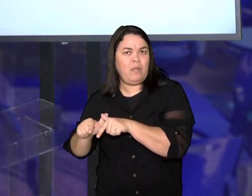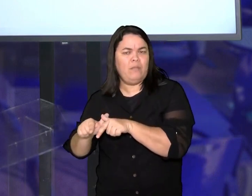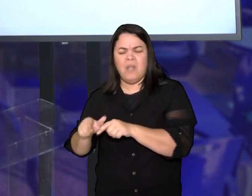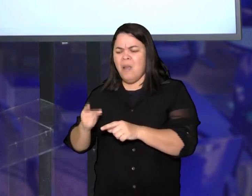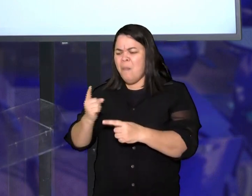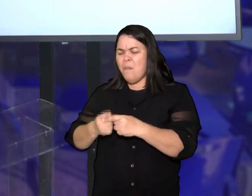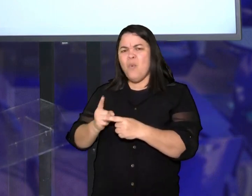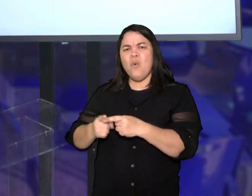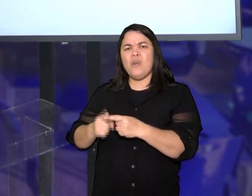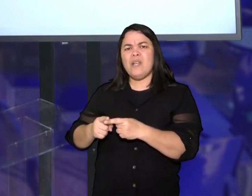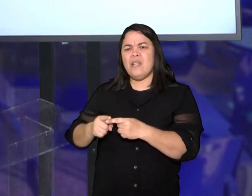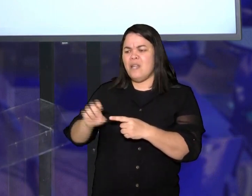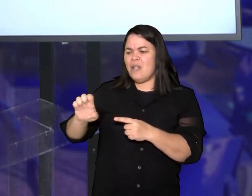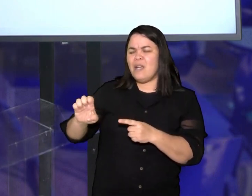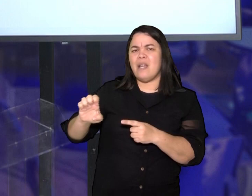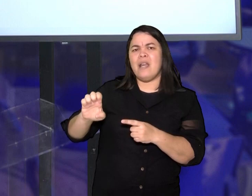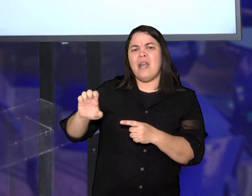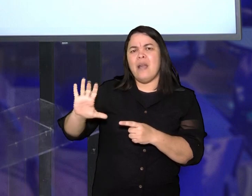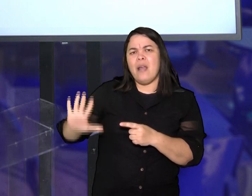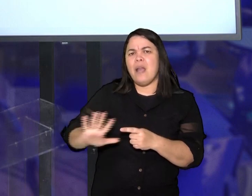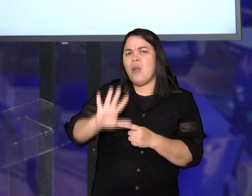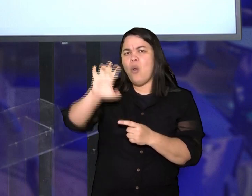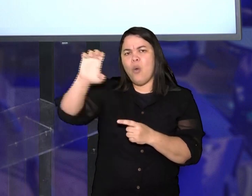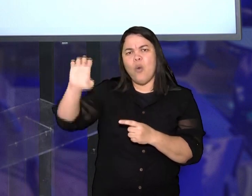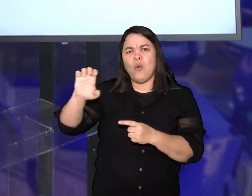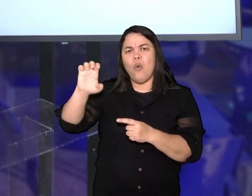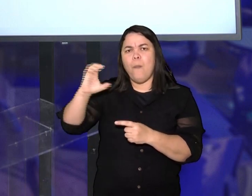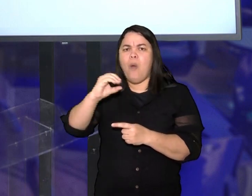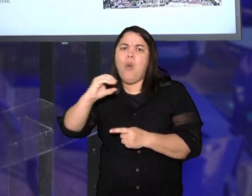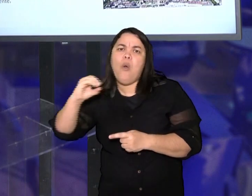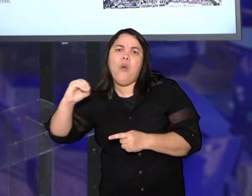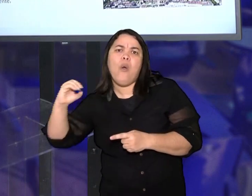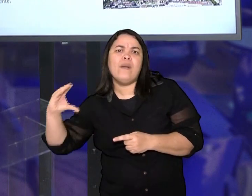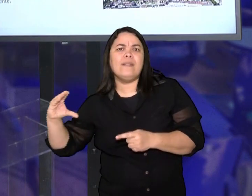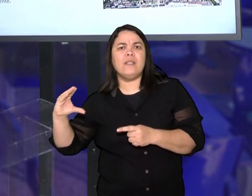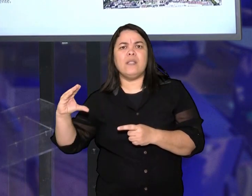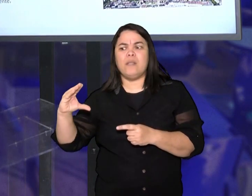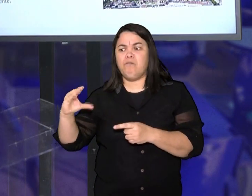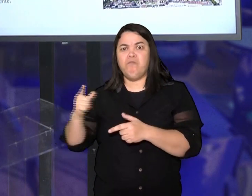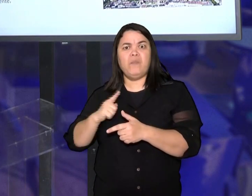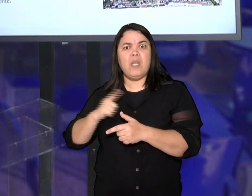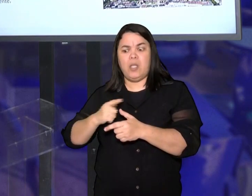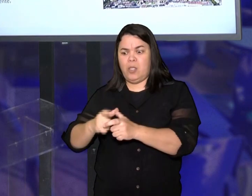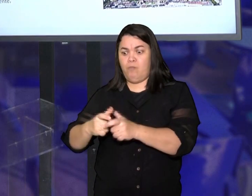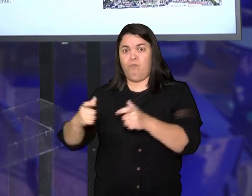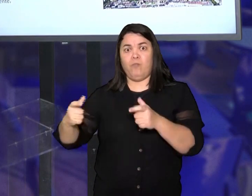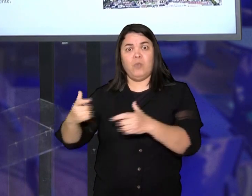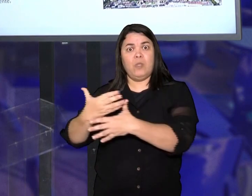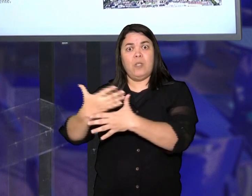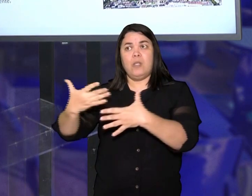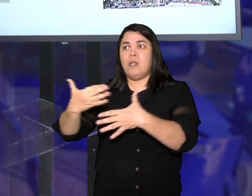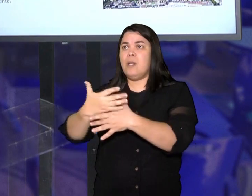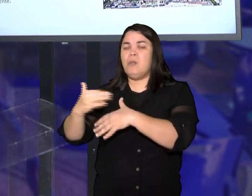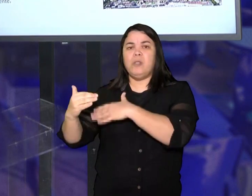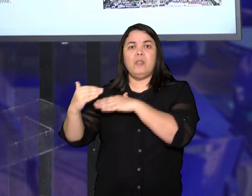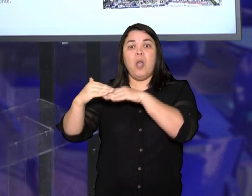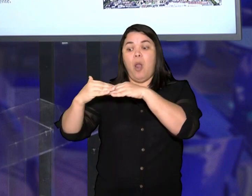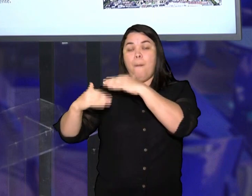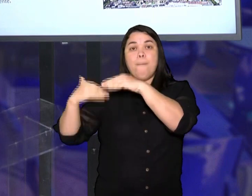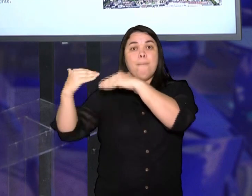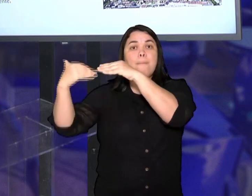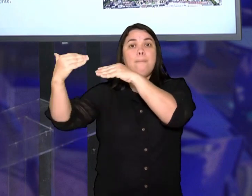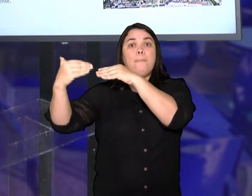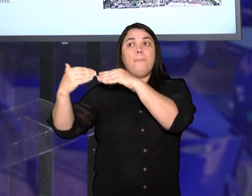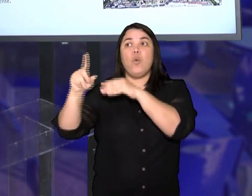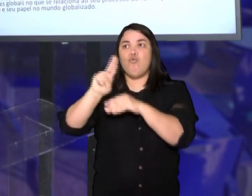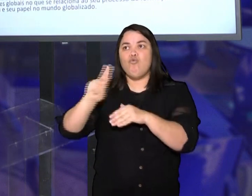Ocidental acaba apresentando essas cidades mais desenvolvidas? Aquilo que nós chamamos de cidades